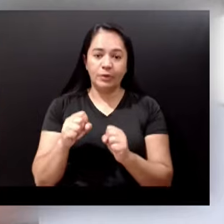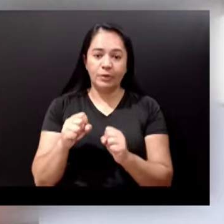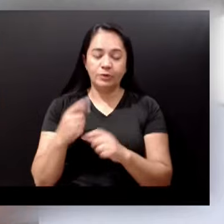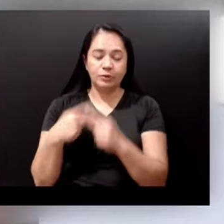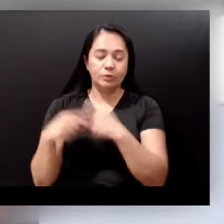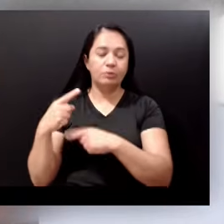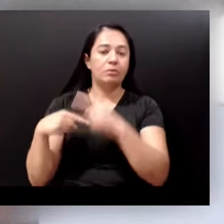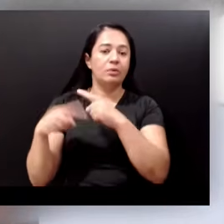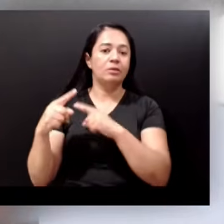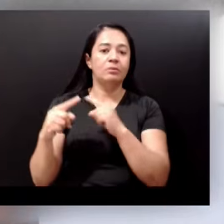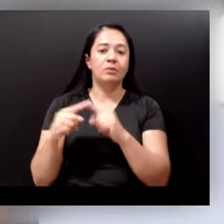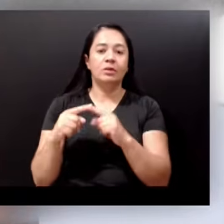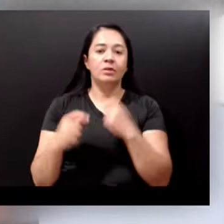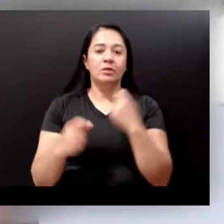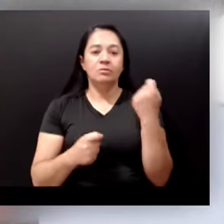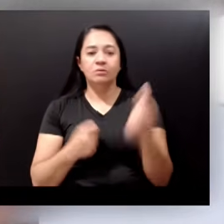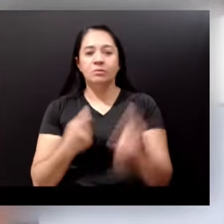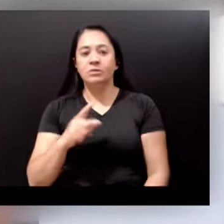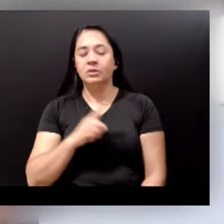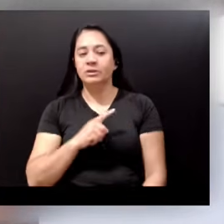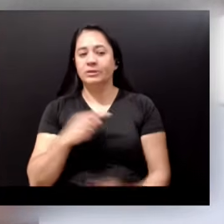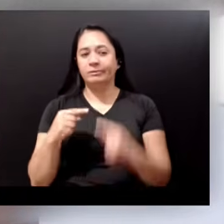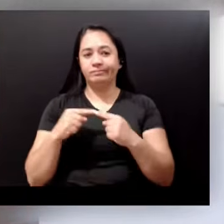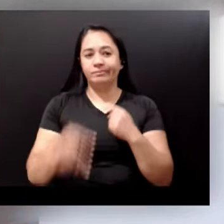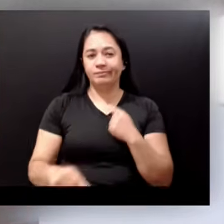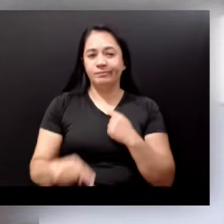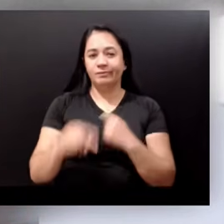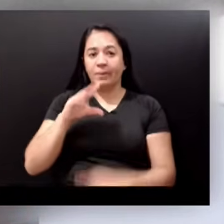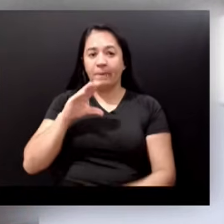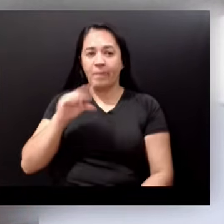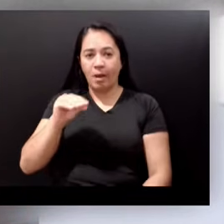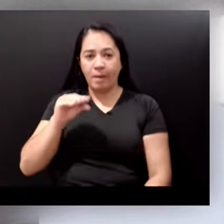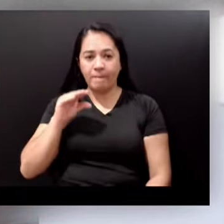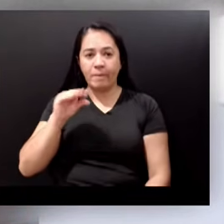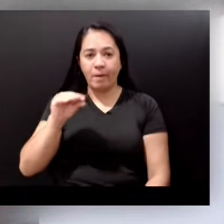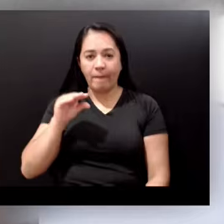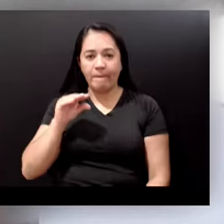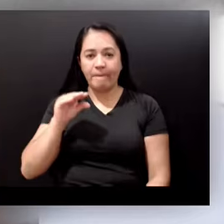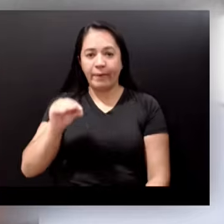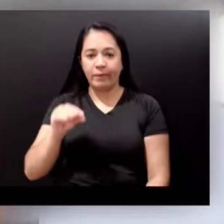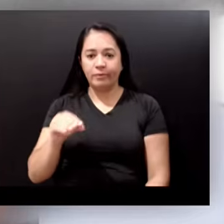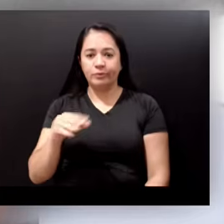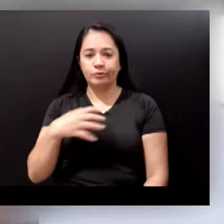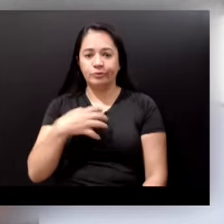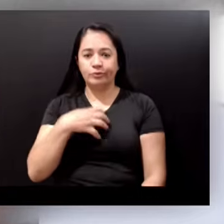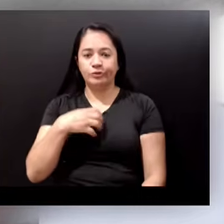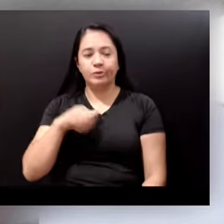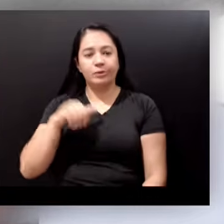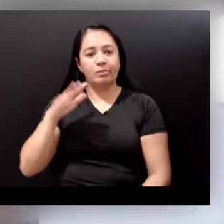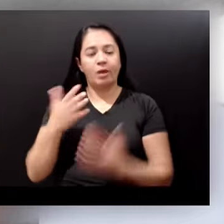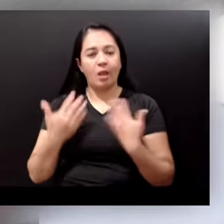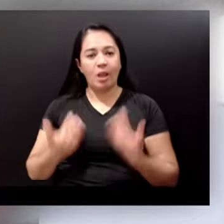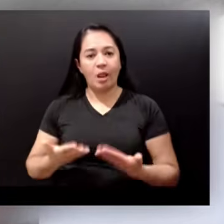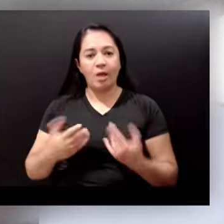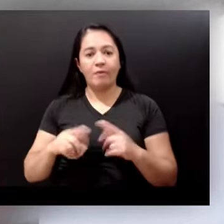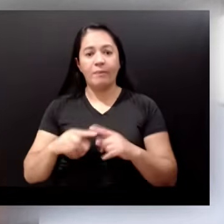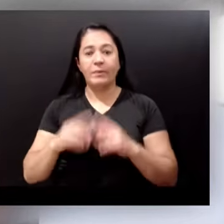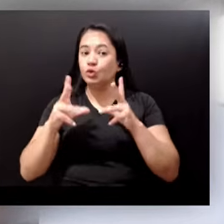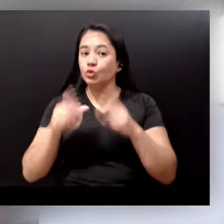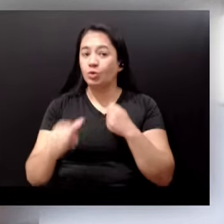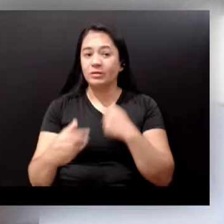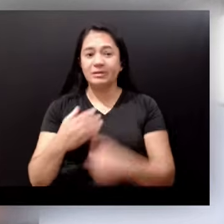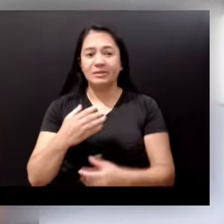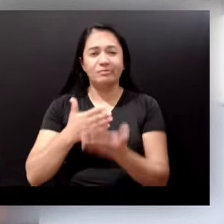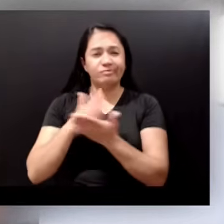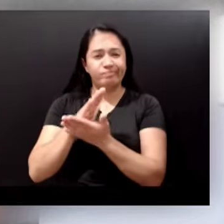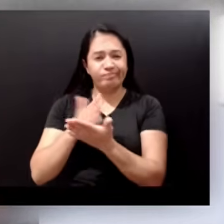muitos que têm essa disfluência de forma severa, alguns têm de forma mais moderada, mas todas elas incomodam muito,